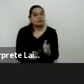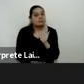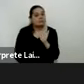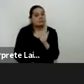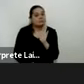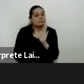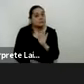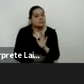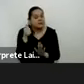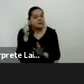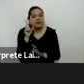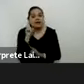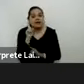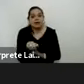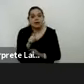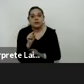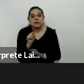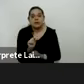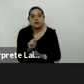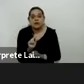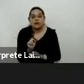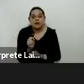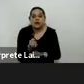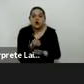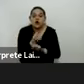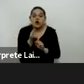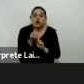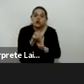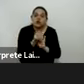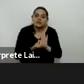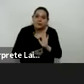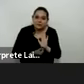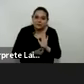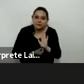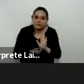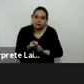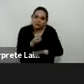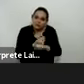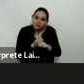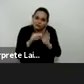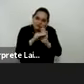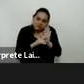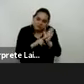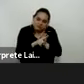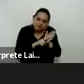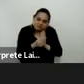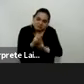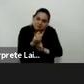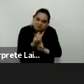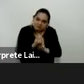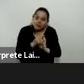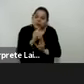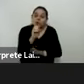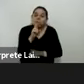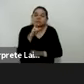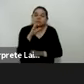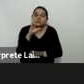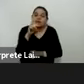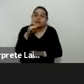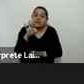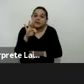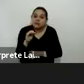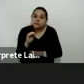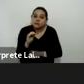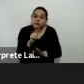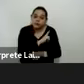decorrente do orçamento que o governo enviou para o Congresso. Um orçamento que prevê